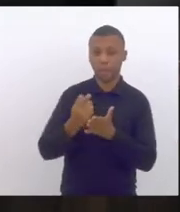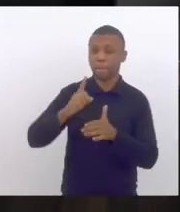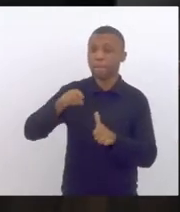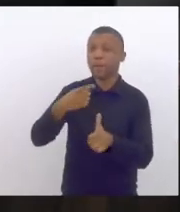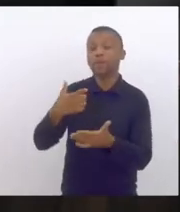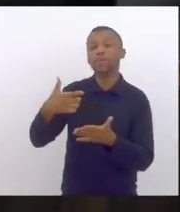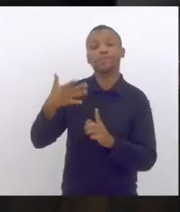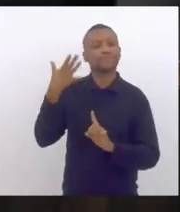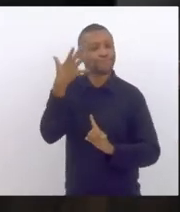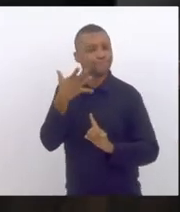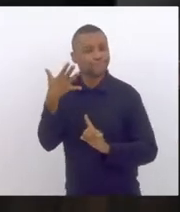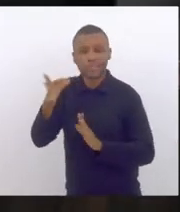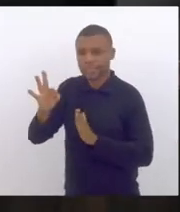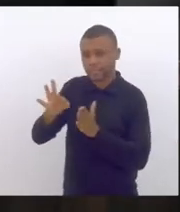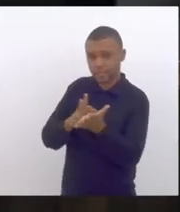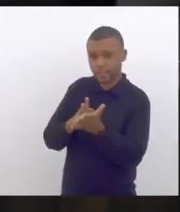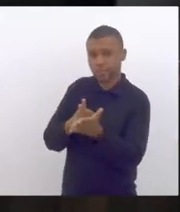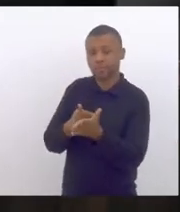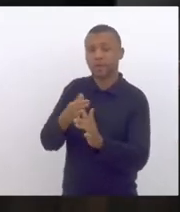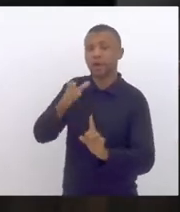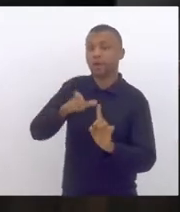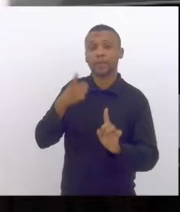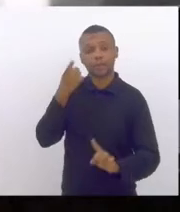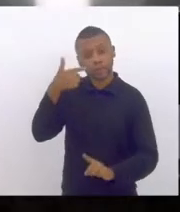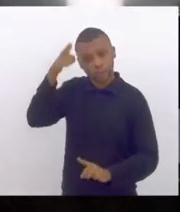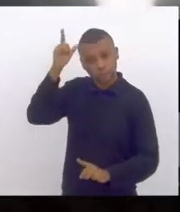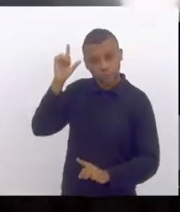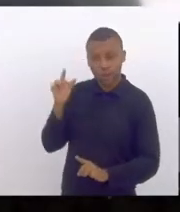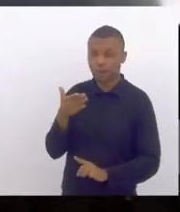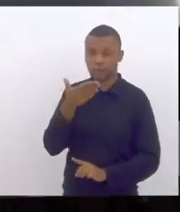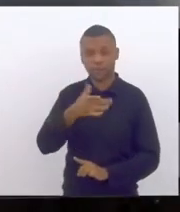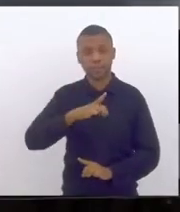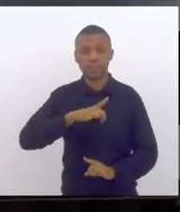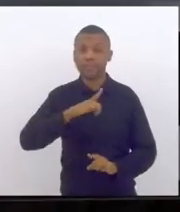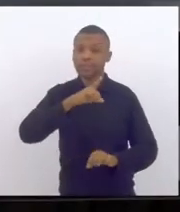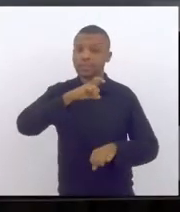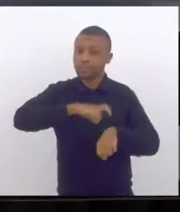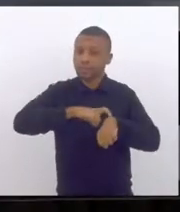Paulo vossa excelência indispo de 10 minutos no tempo regimental